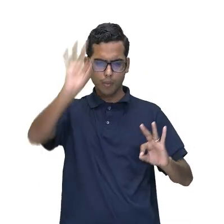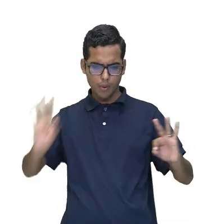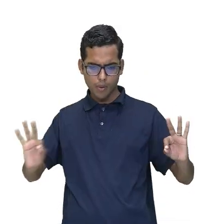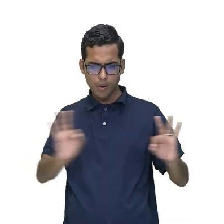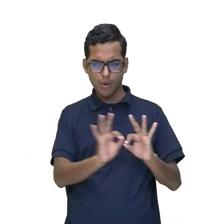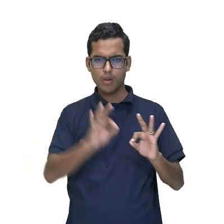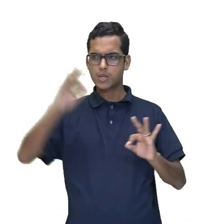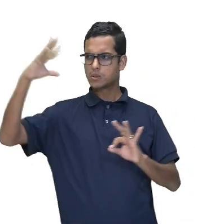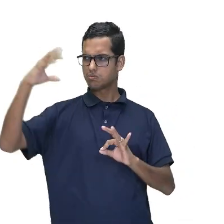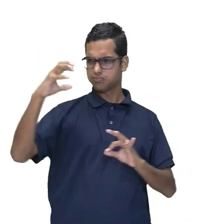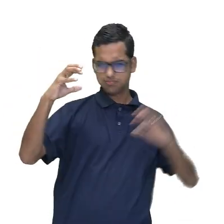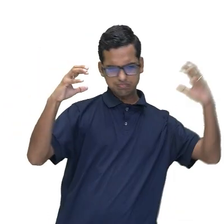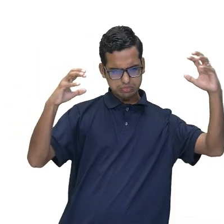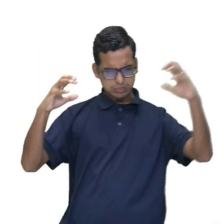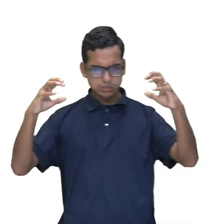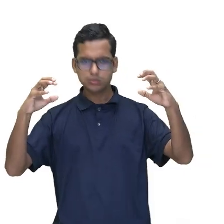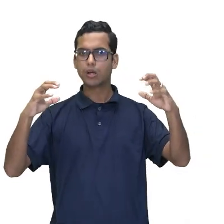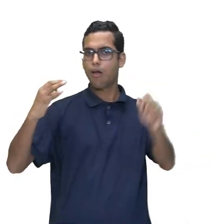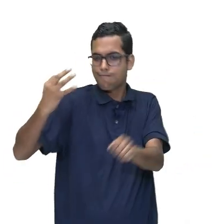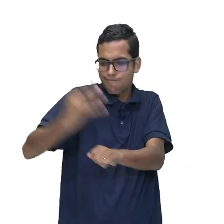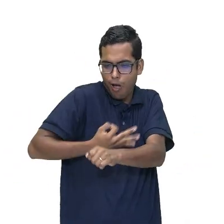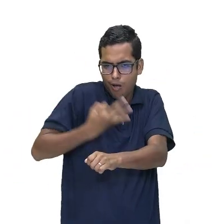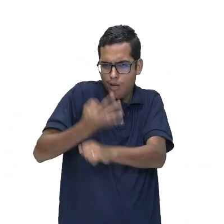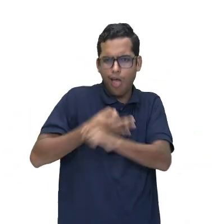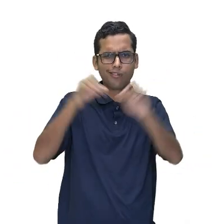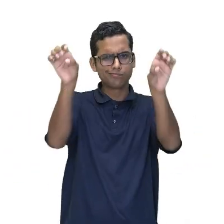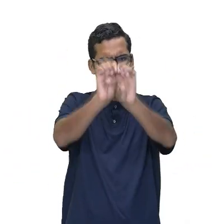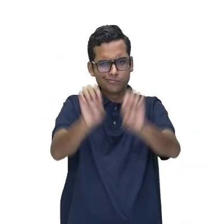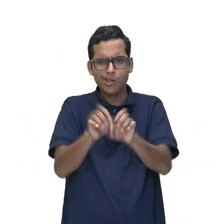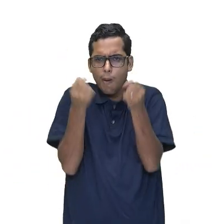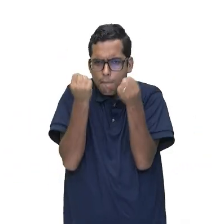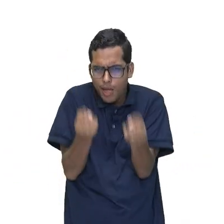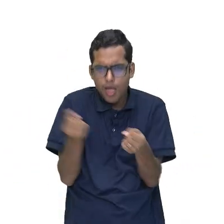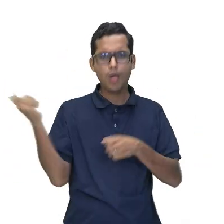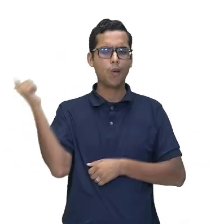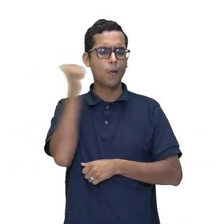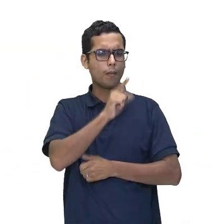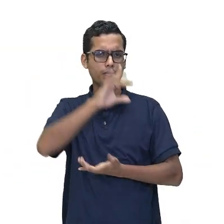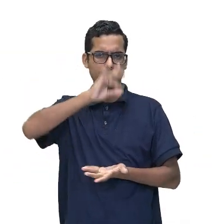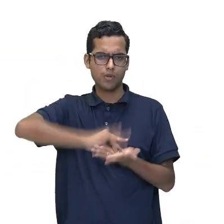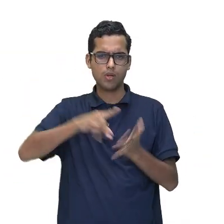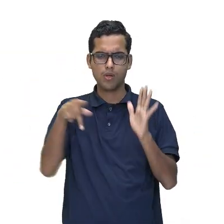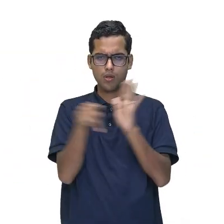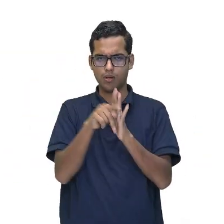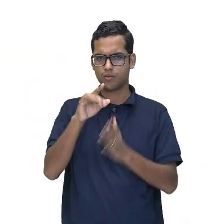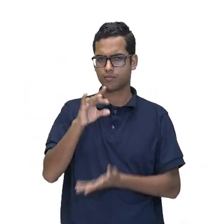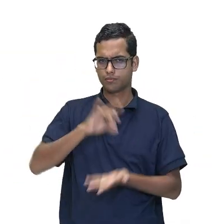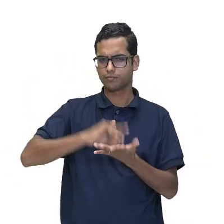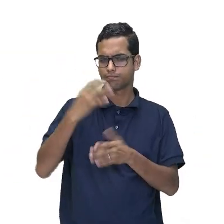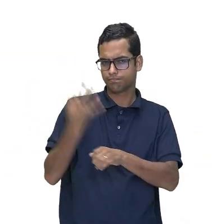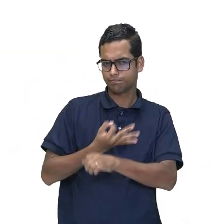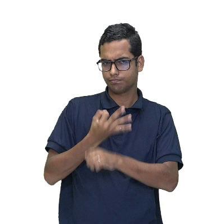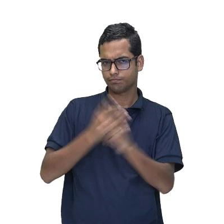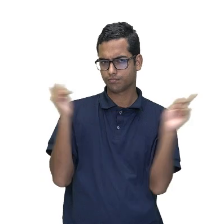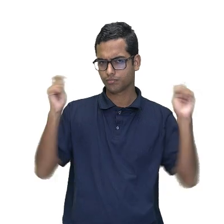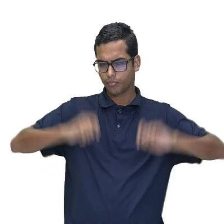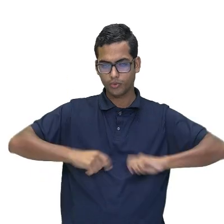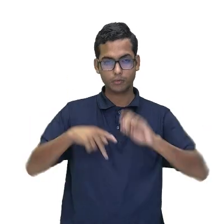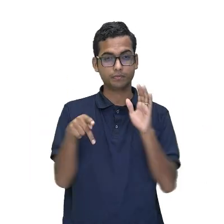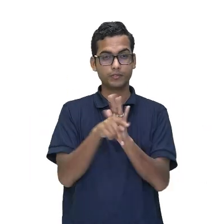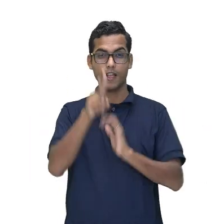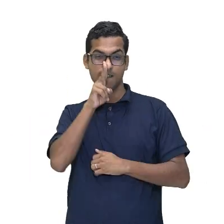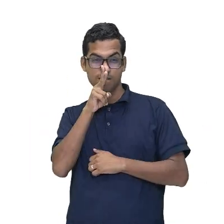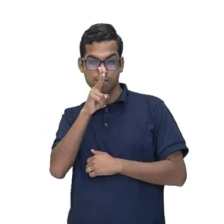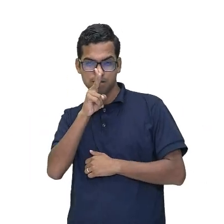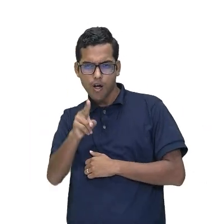torna ideal para estruturas que precisam suportar peso ou forças externas. Distribuição de forças. Quando